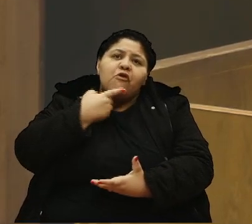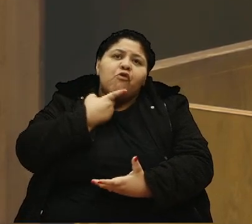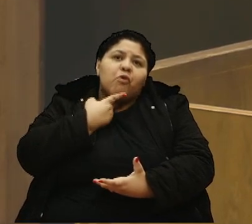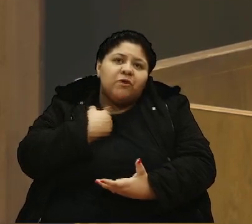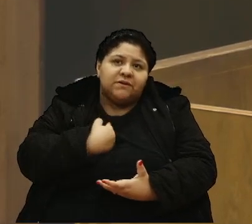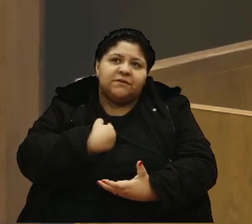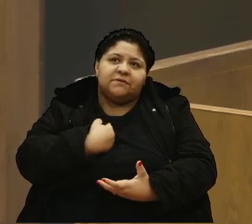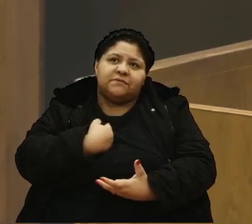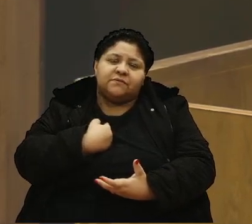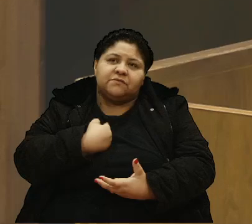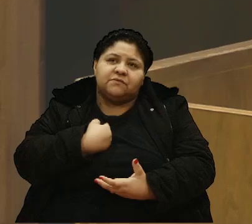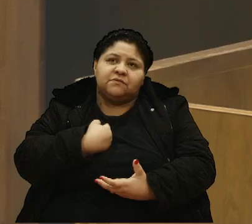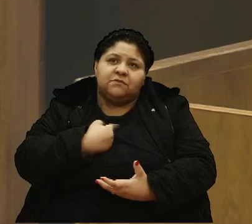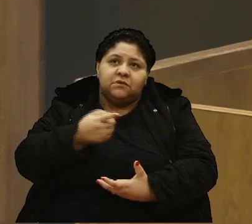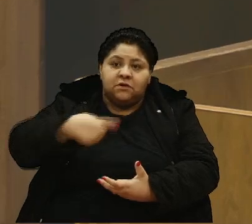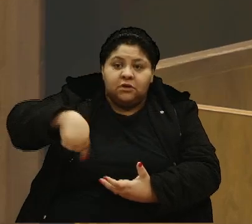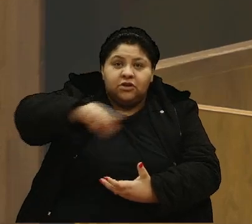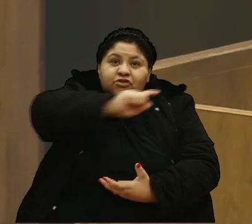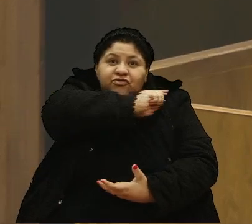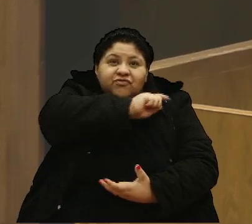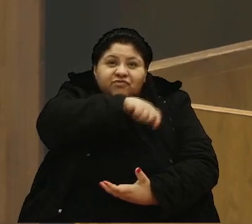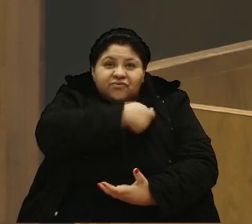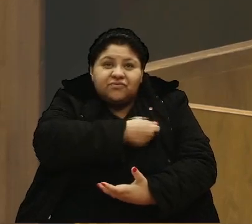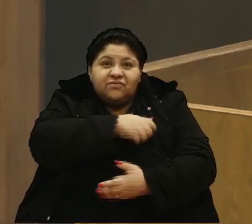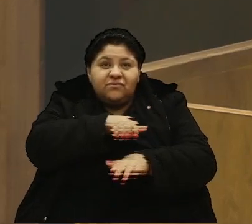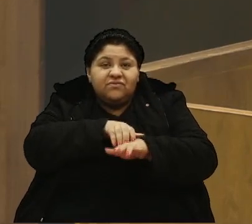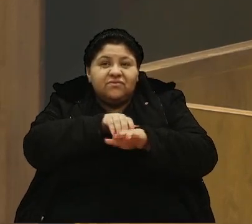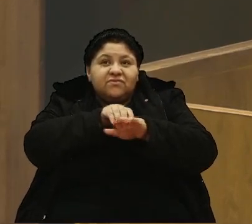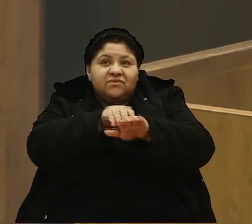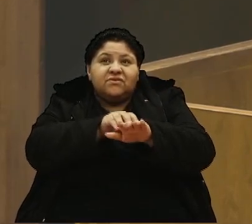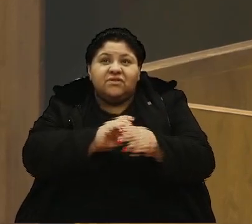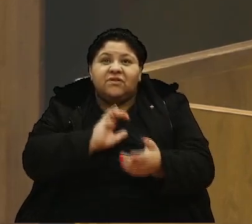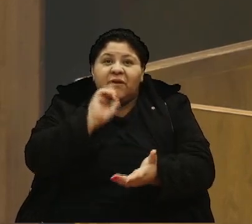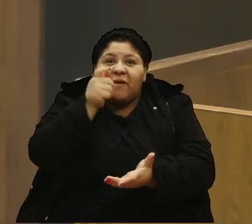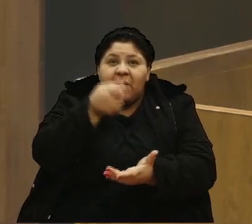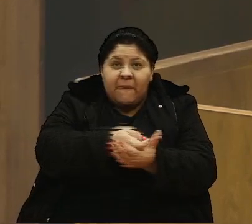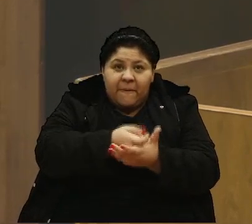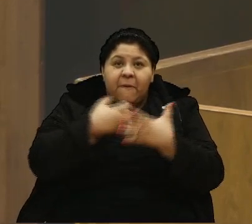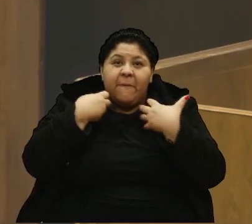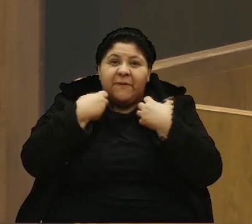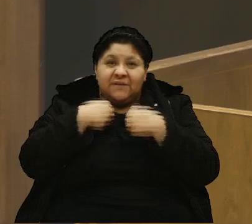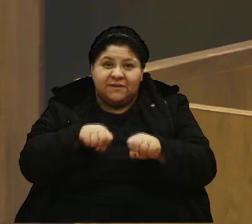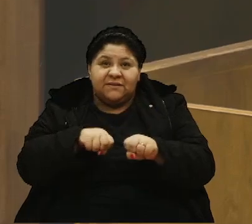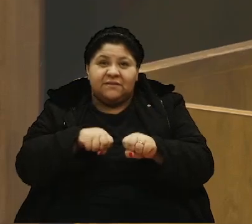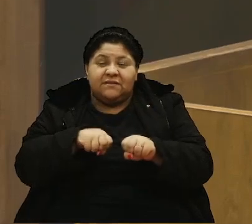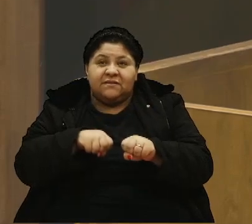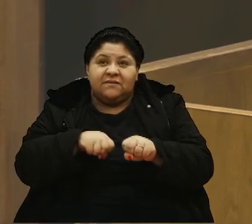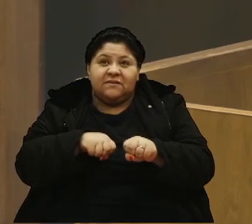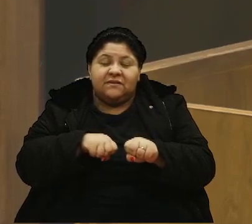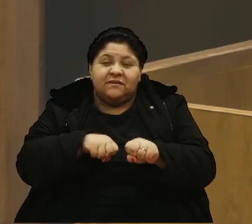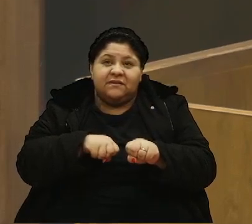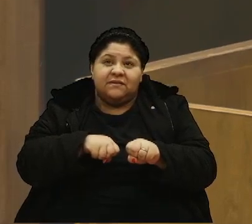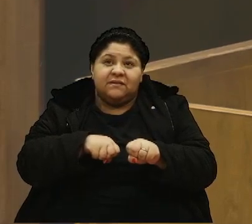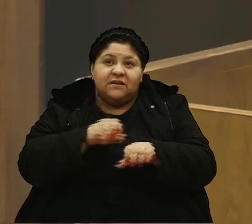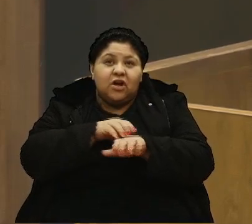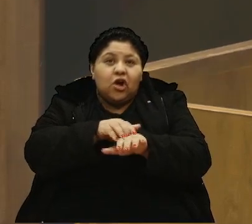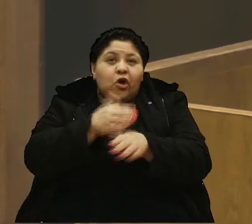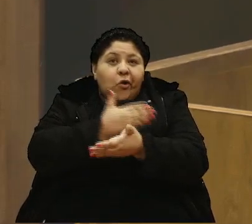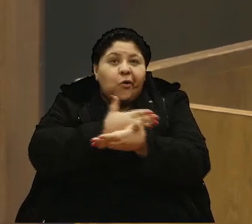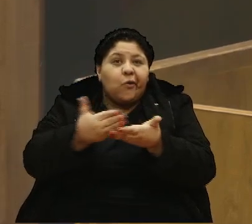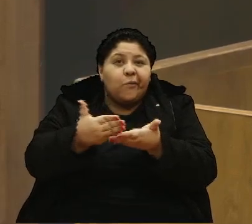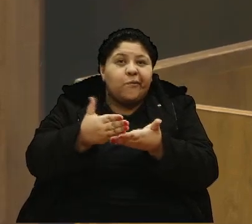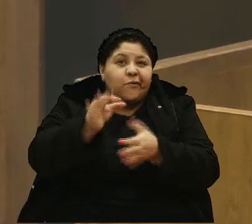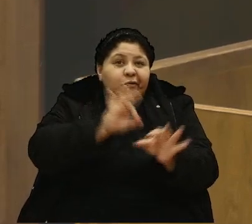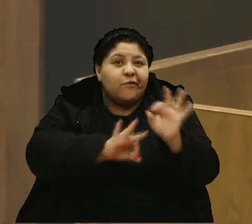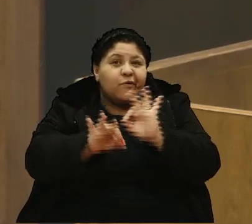gostaria que os nossos fiscais de trânsito, capitaneados pelo senhor secretário de trânsito, começassem a orientar.